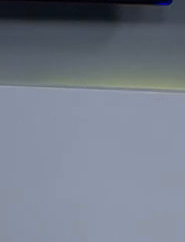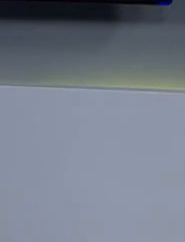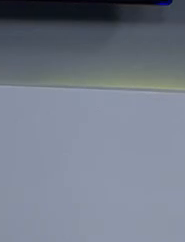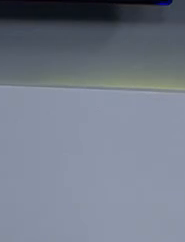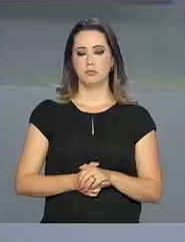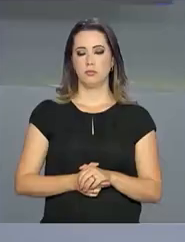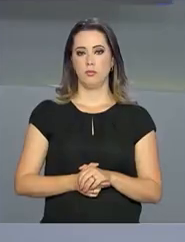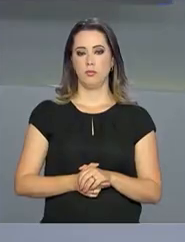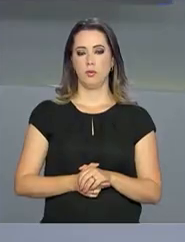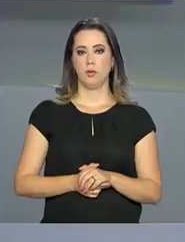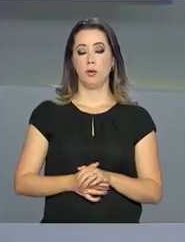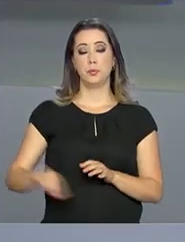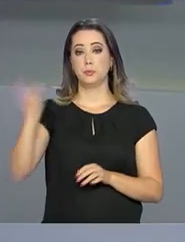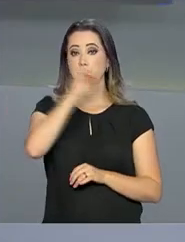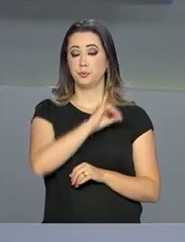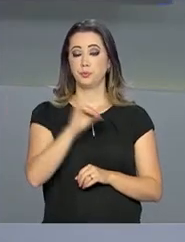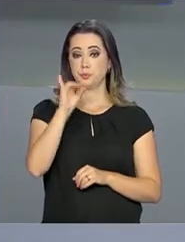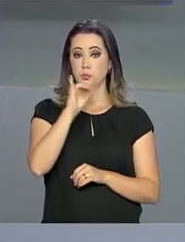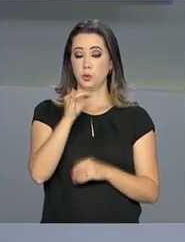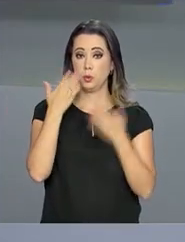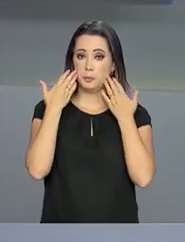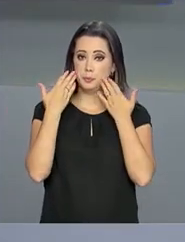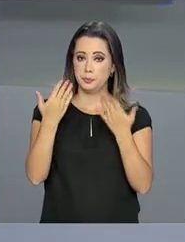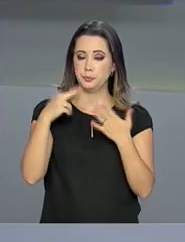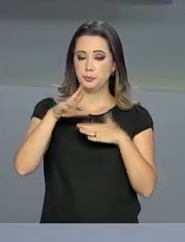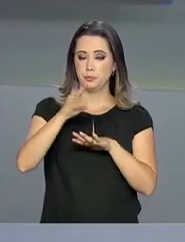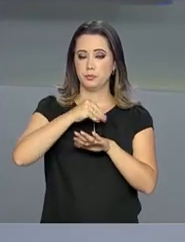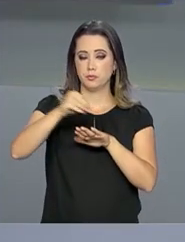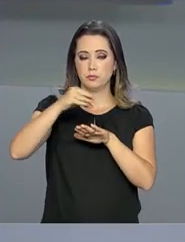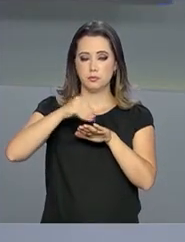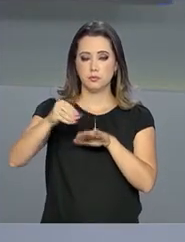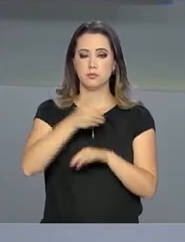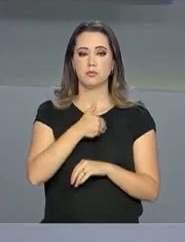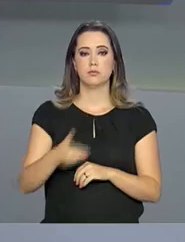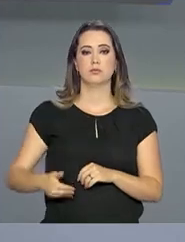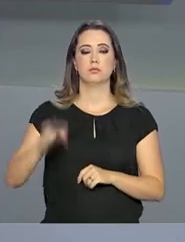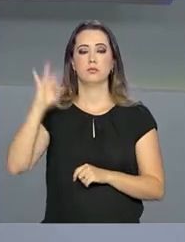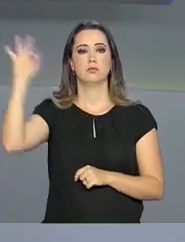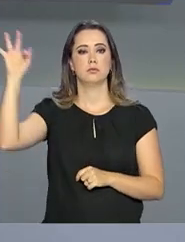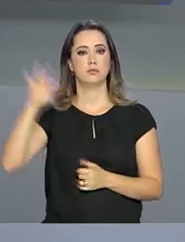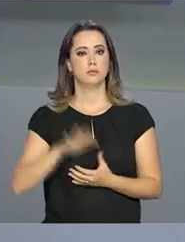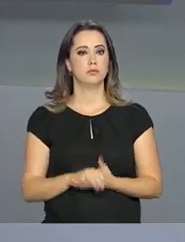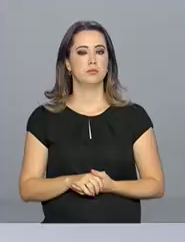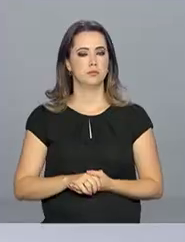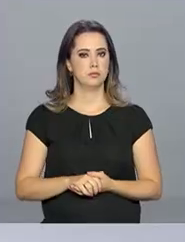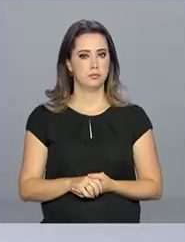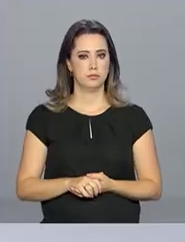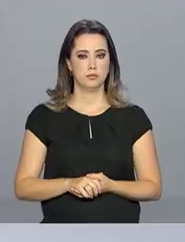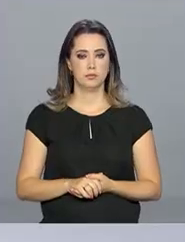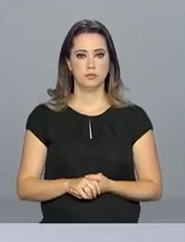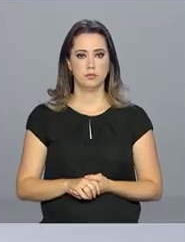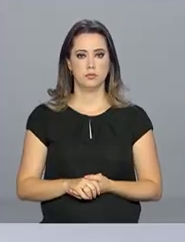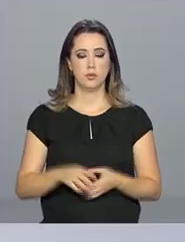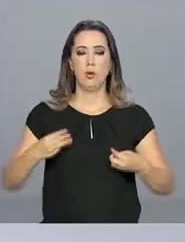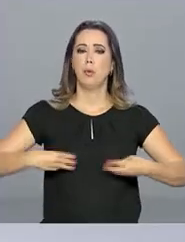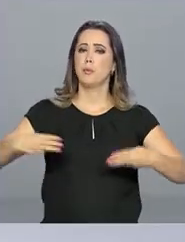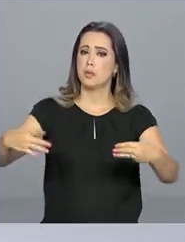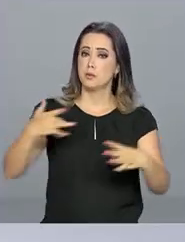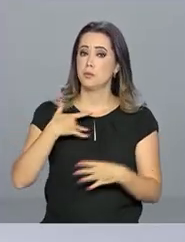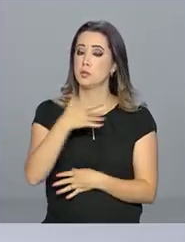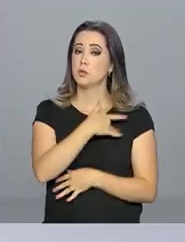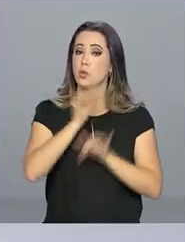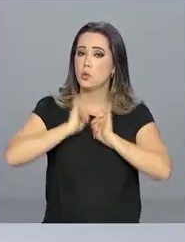olá estamos de volta com repórter nbr as notícias do governo federal o ministério da saúde